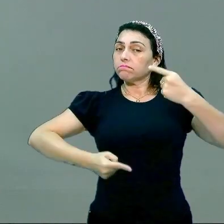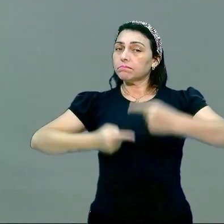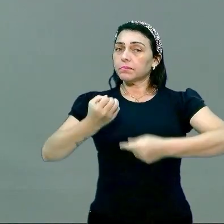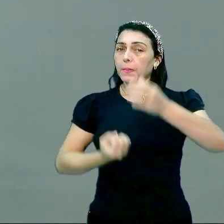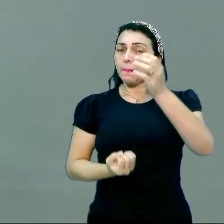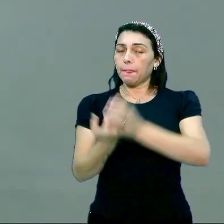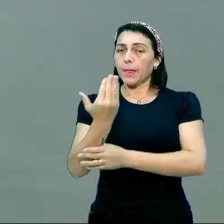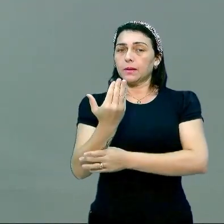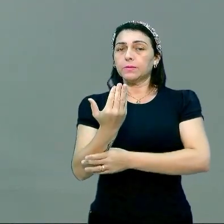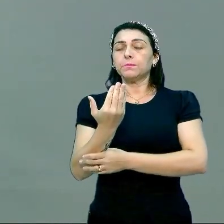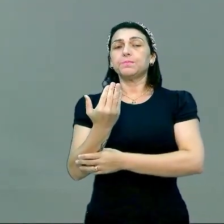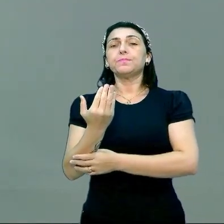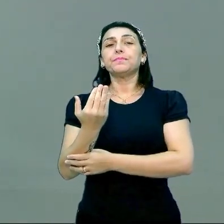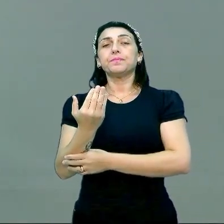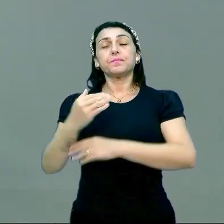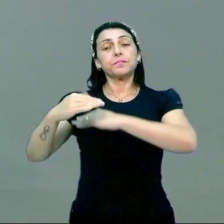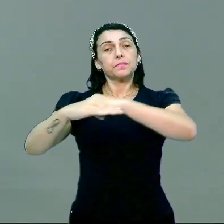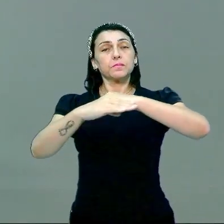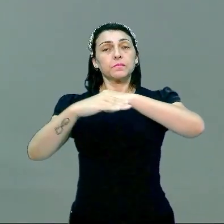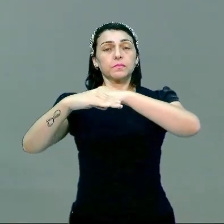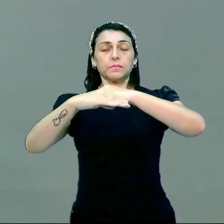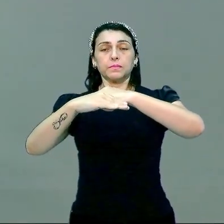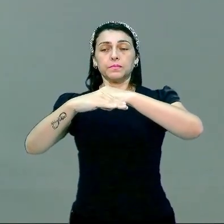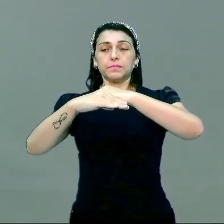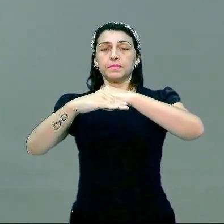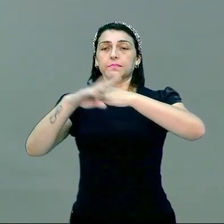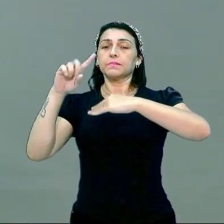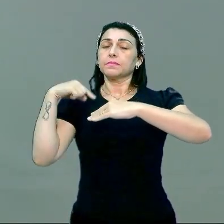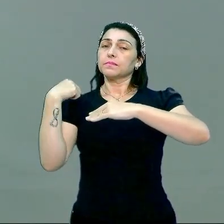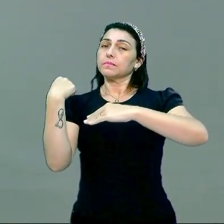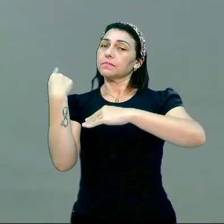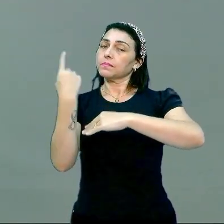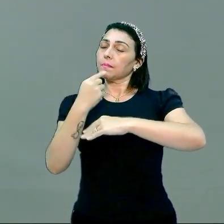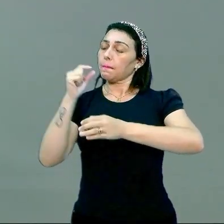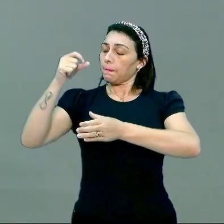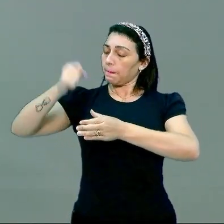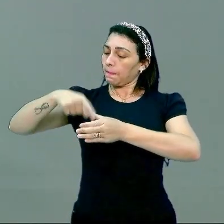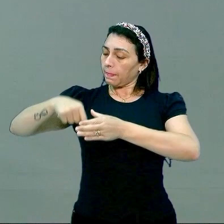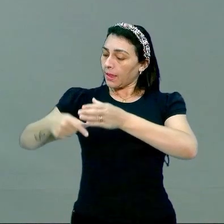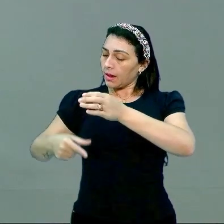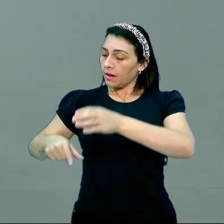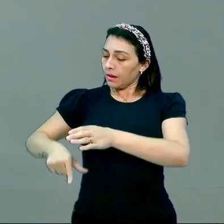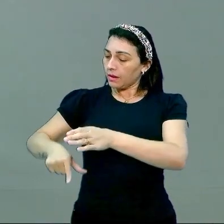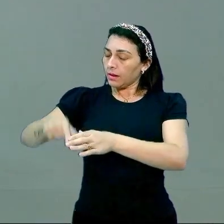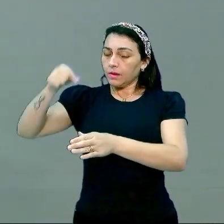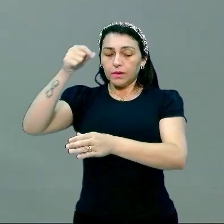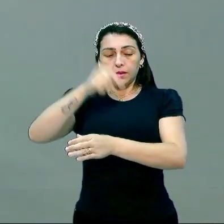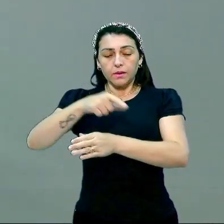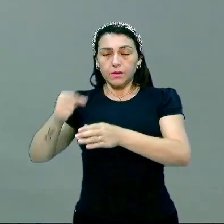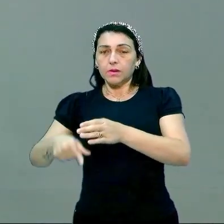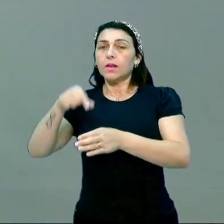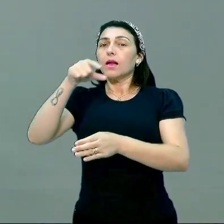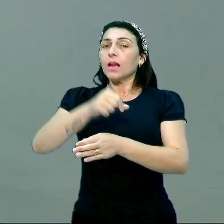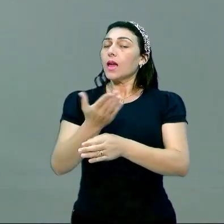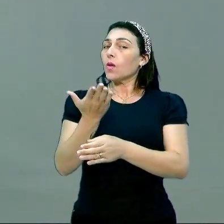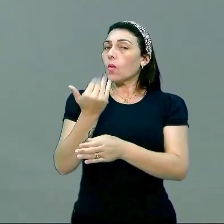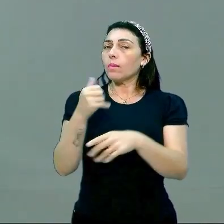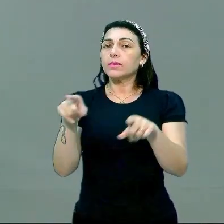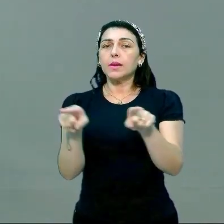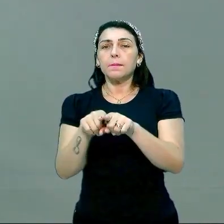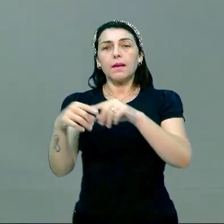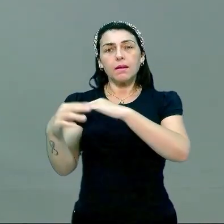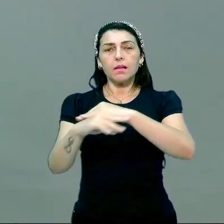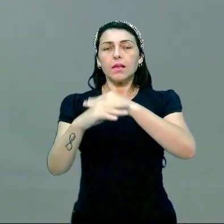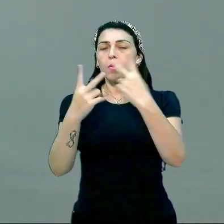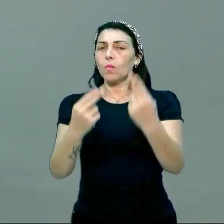produção aonde prevalece uma igualdade tal que todo mundo planta, todo mundo colhe e todo mundo come. Então não